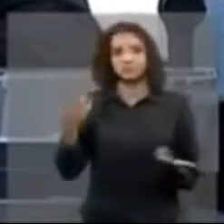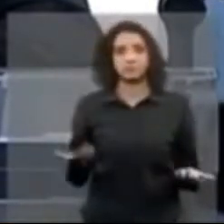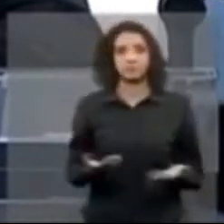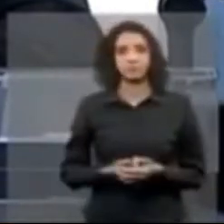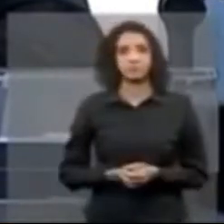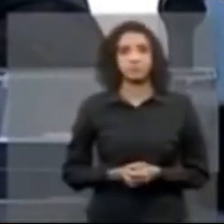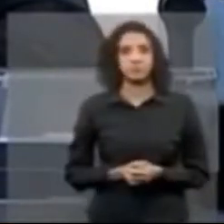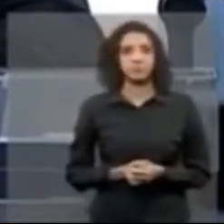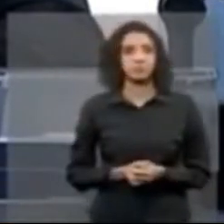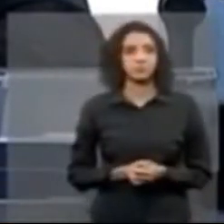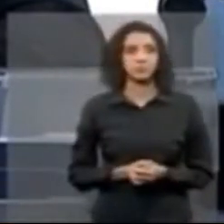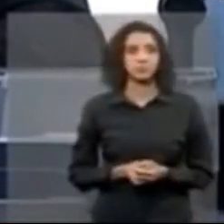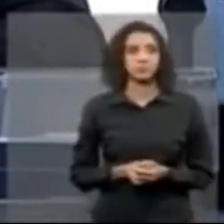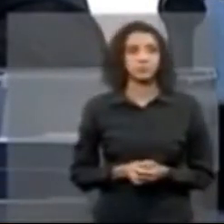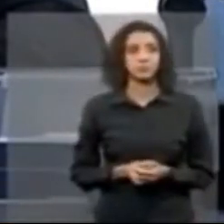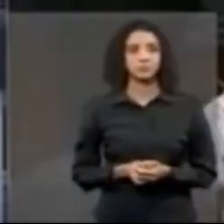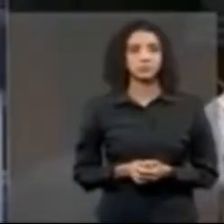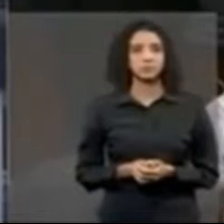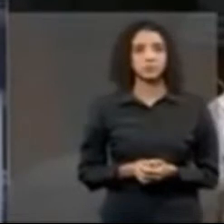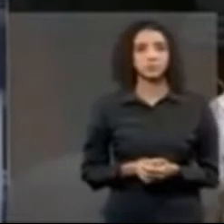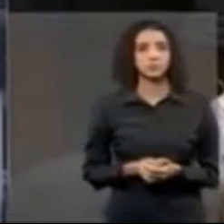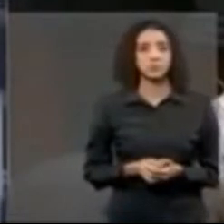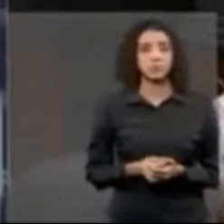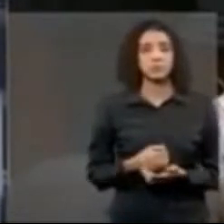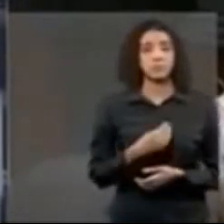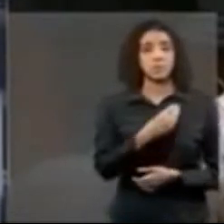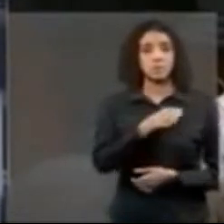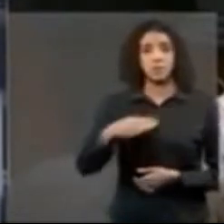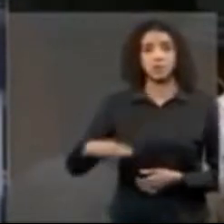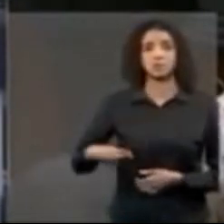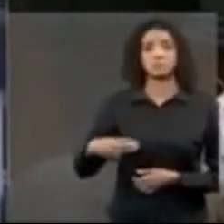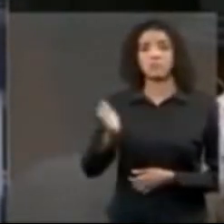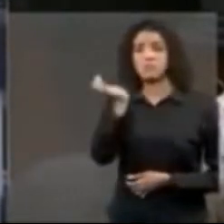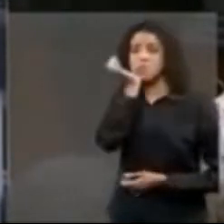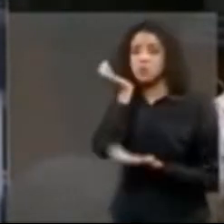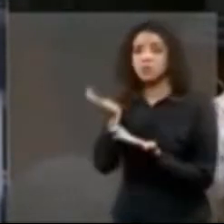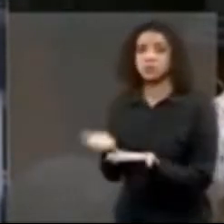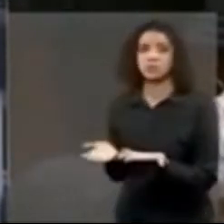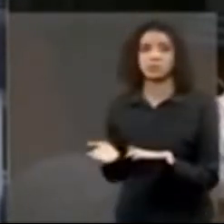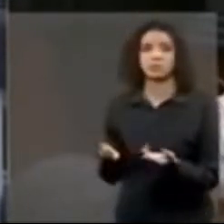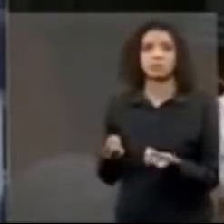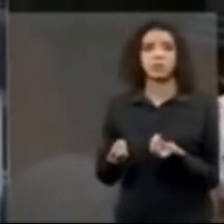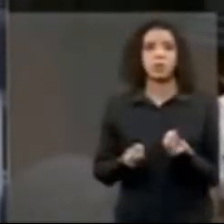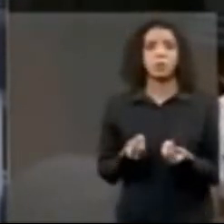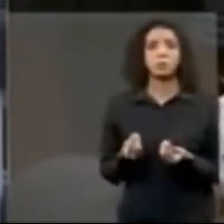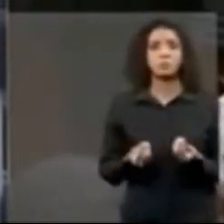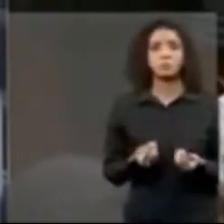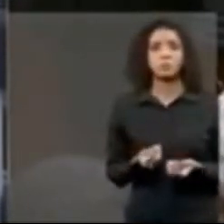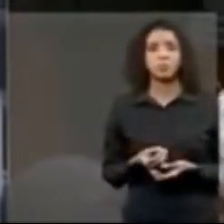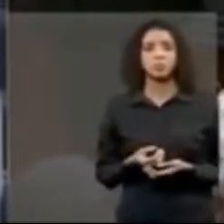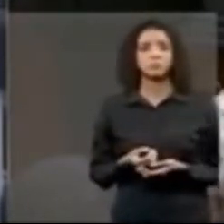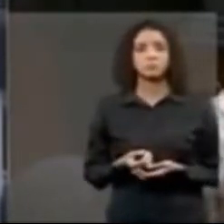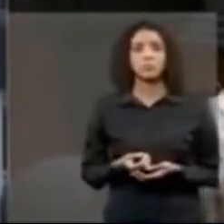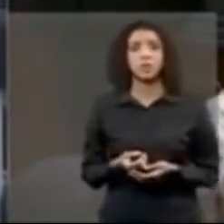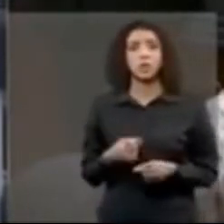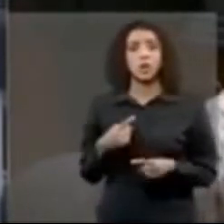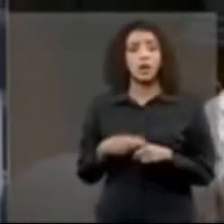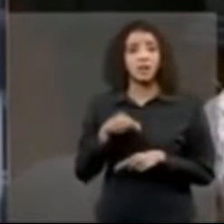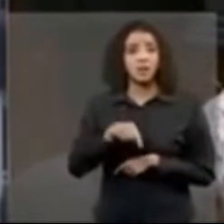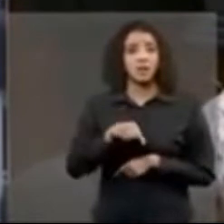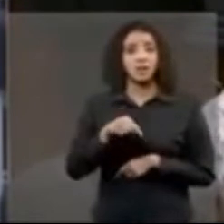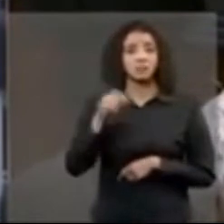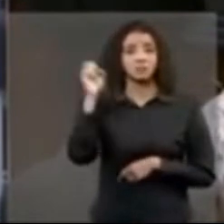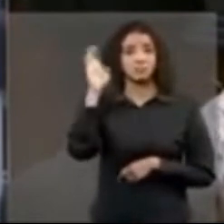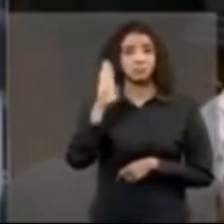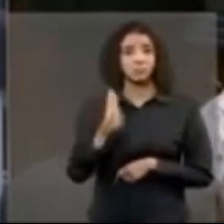Excelentíssima ministra Rosa Weber, um dia o grito silencioso desses inocentes calará fundo, pois a nossa nação,